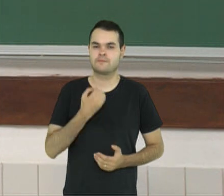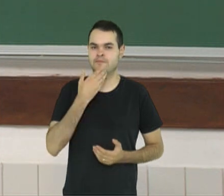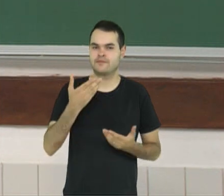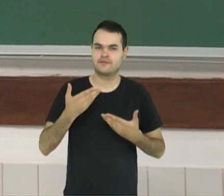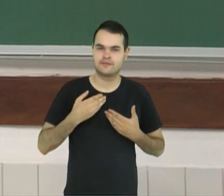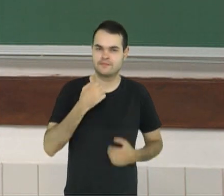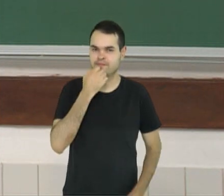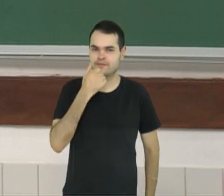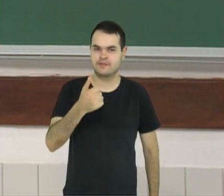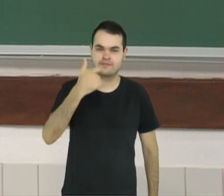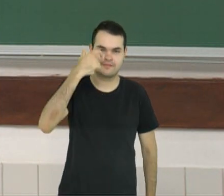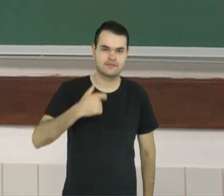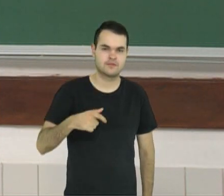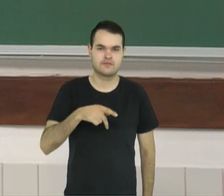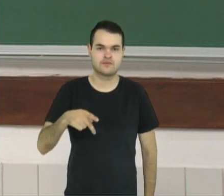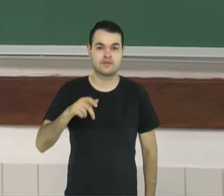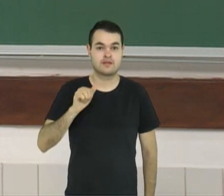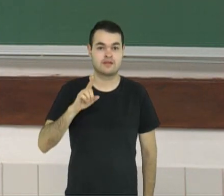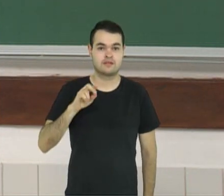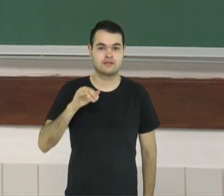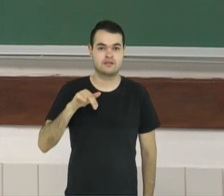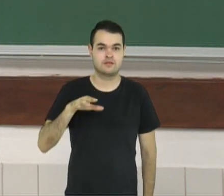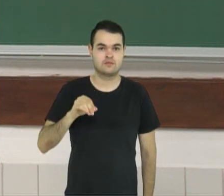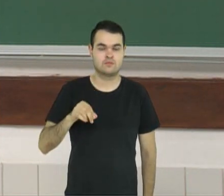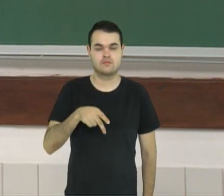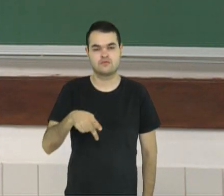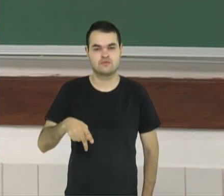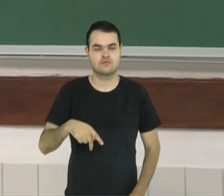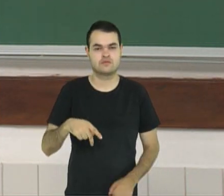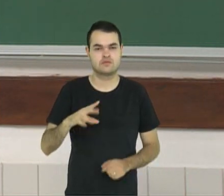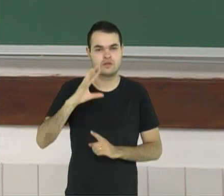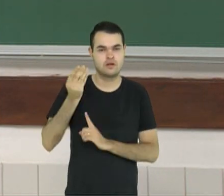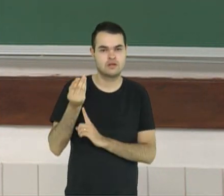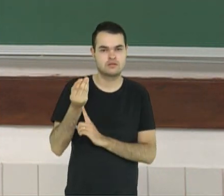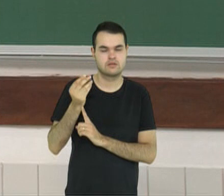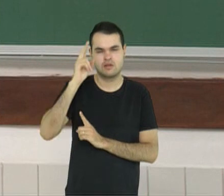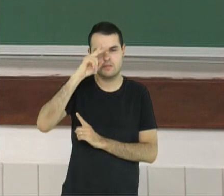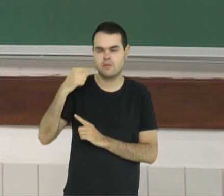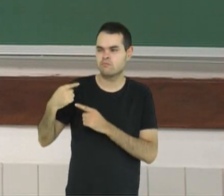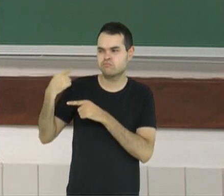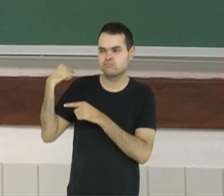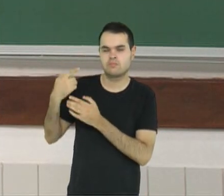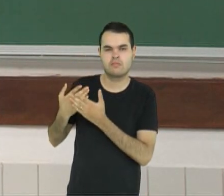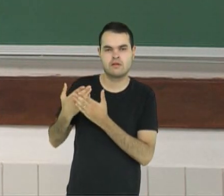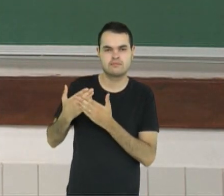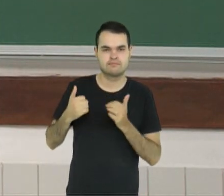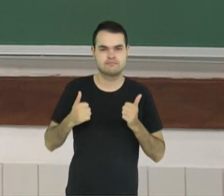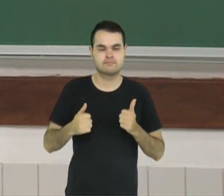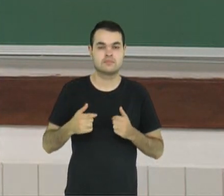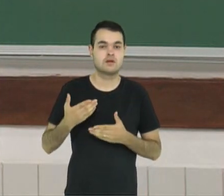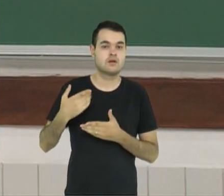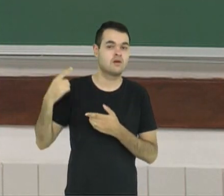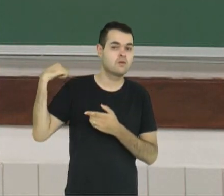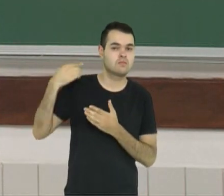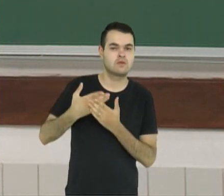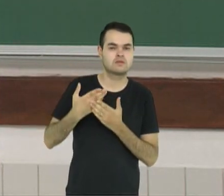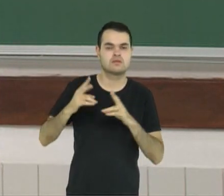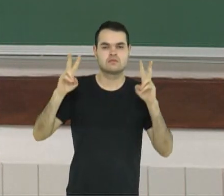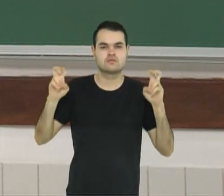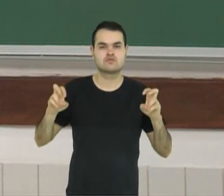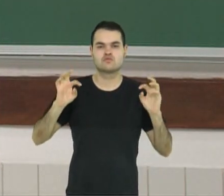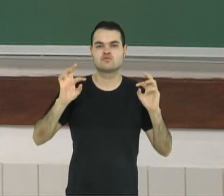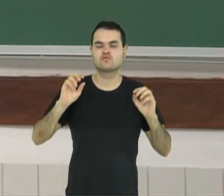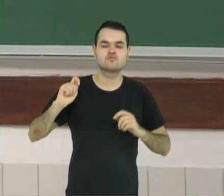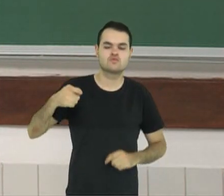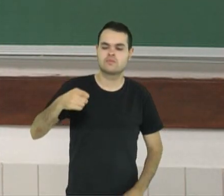Bem-vindos, tudo bom? Eu sou Adriano, professor de artes. Vamos dar uma lembradinha o que a gente viu na aula passada? A aula passada a gente viu sobre